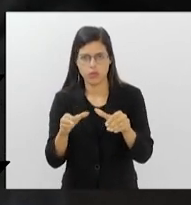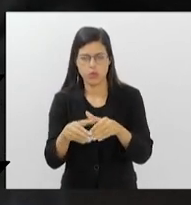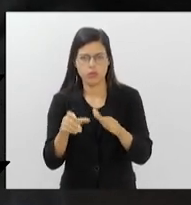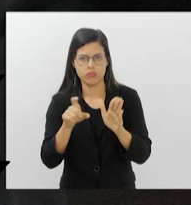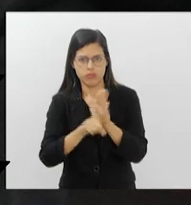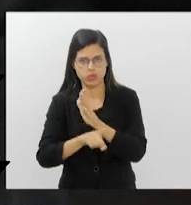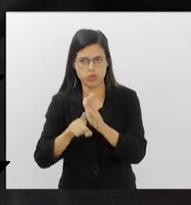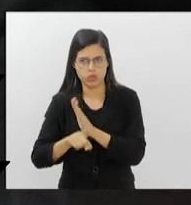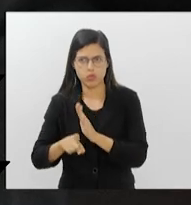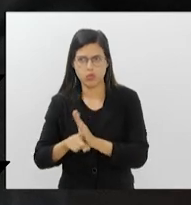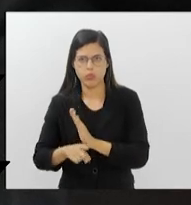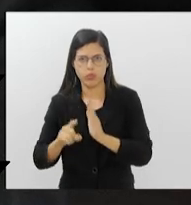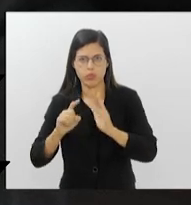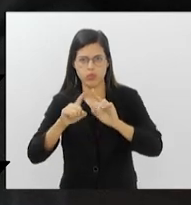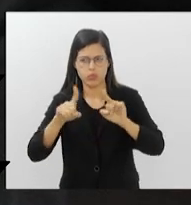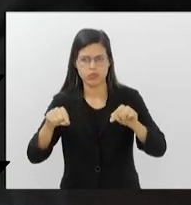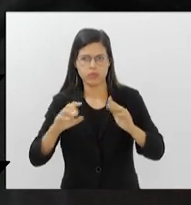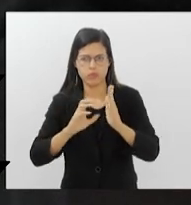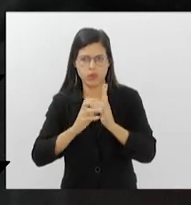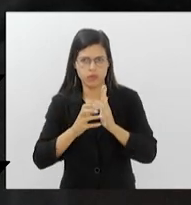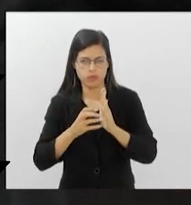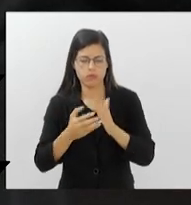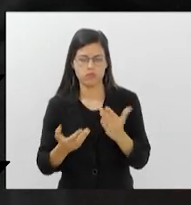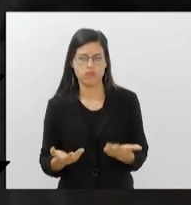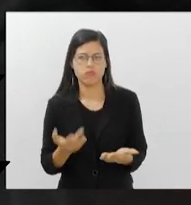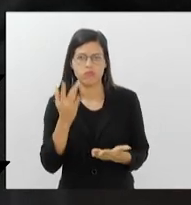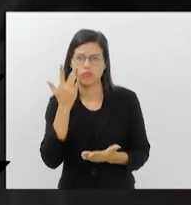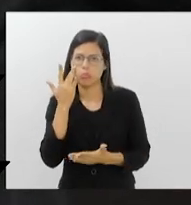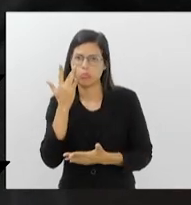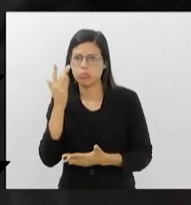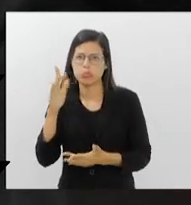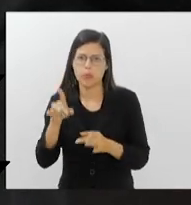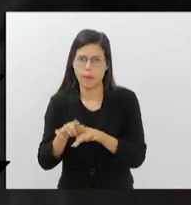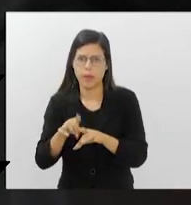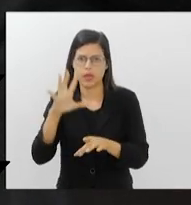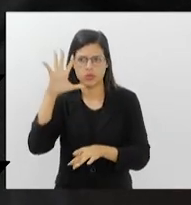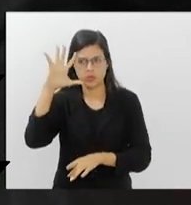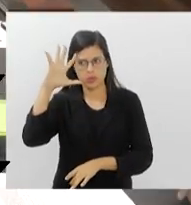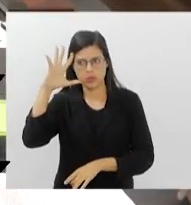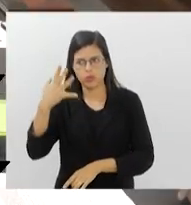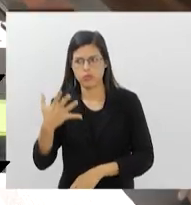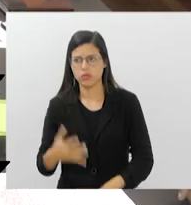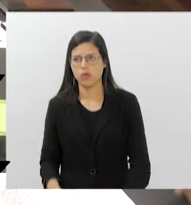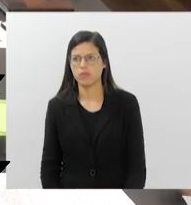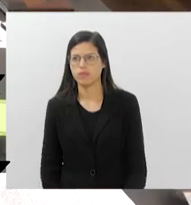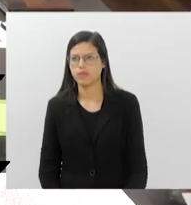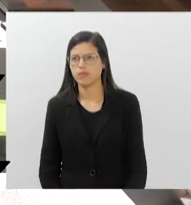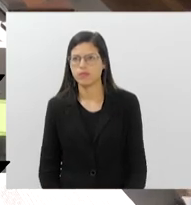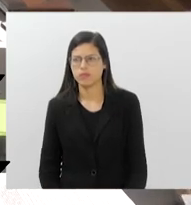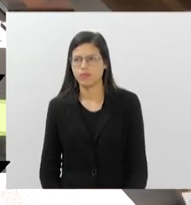Servidor não sei se tivesse acordo acho que seria uma saída Deputado Luiz Paulo